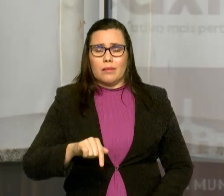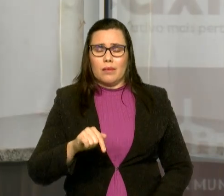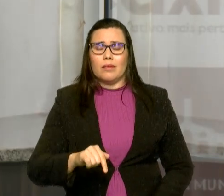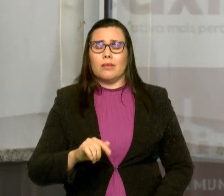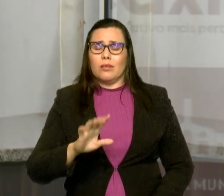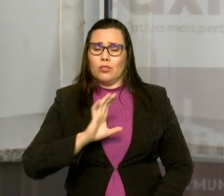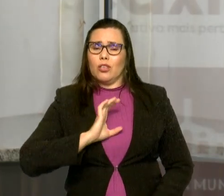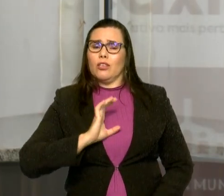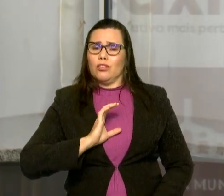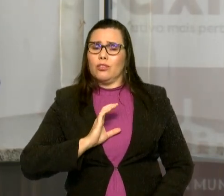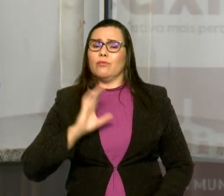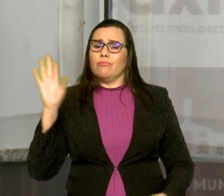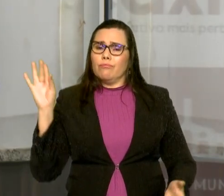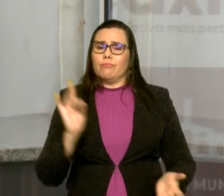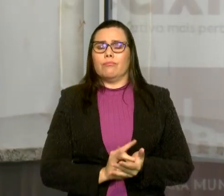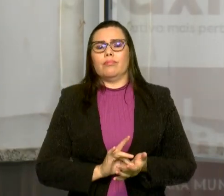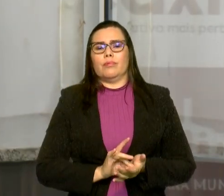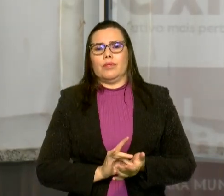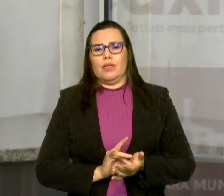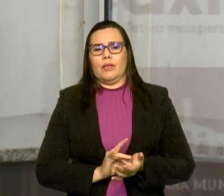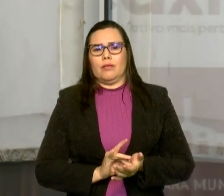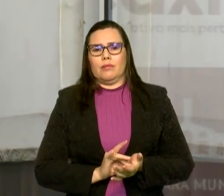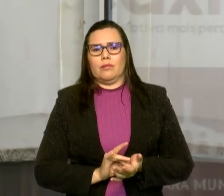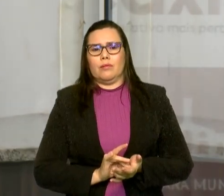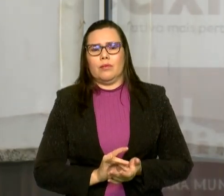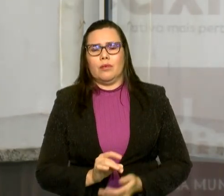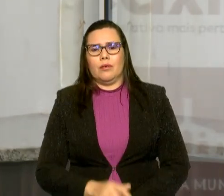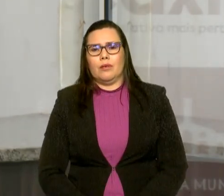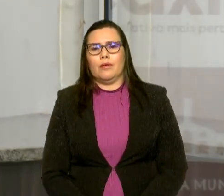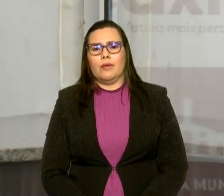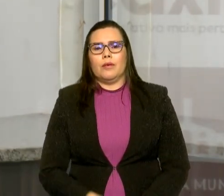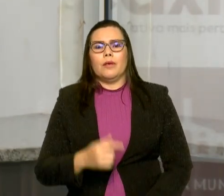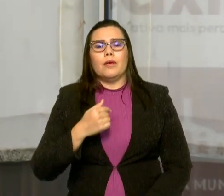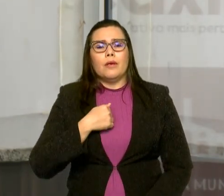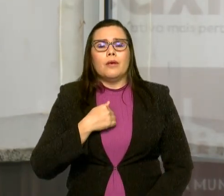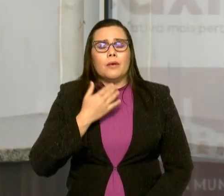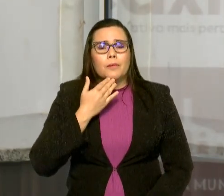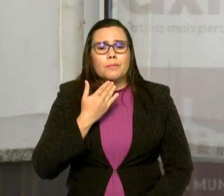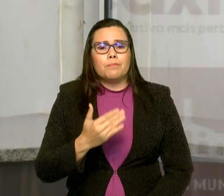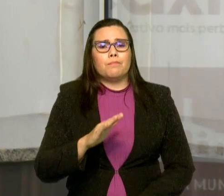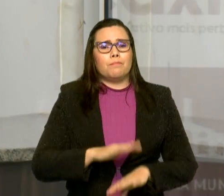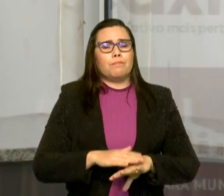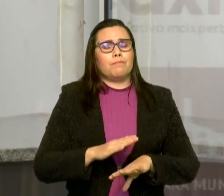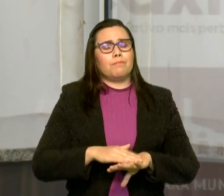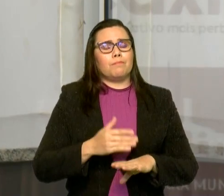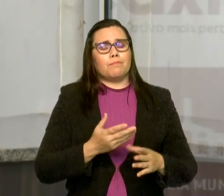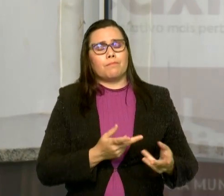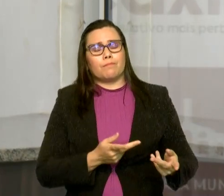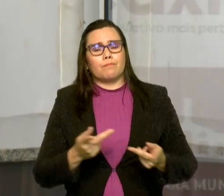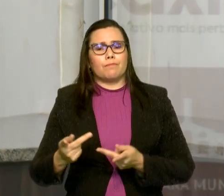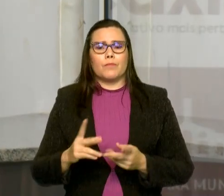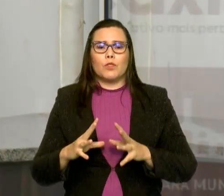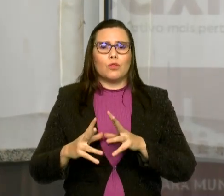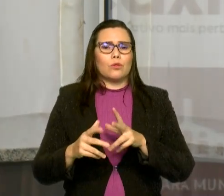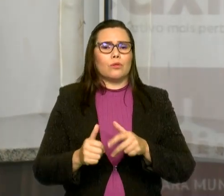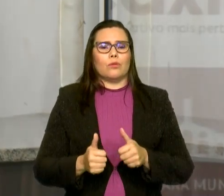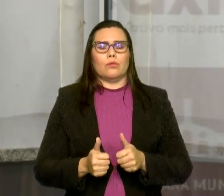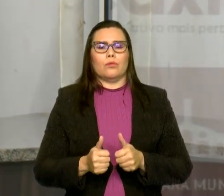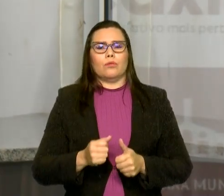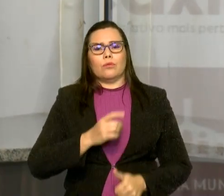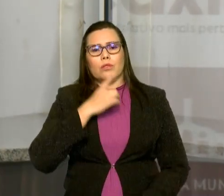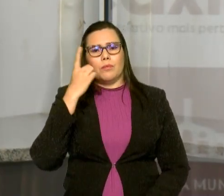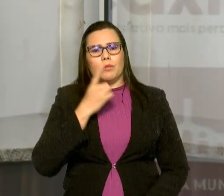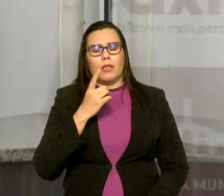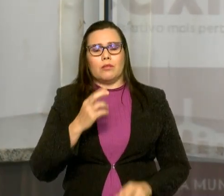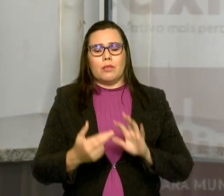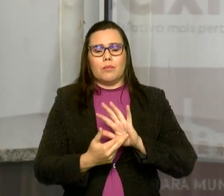senhora presidente, com autorização dos meus pares, os nossos colegas deputados municipais de Caxias, os vereadores,